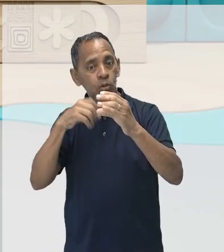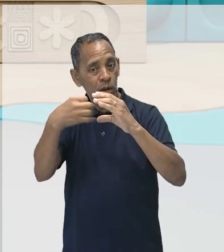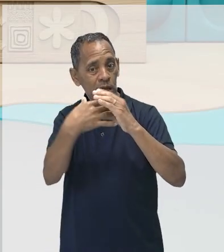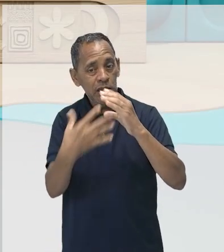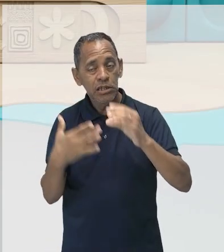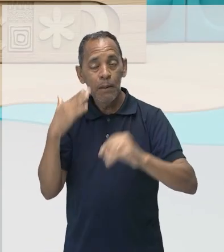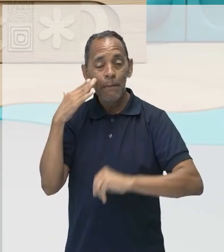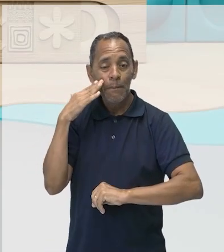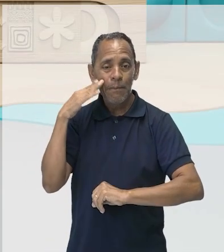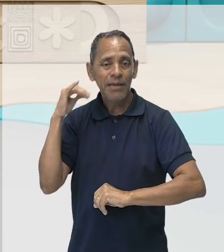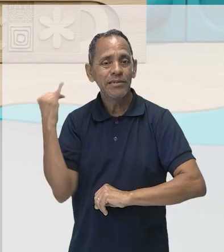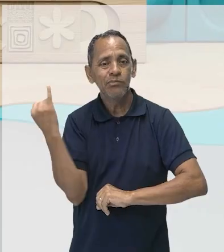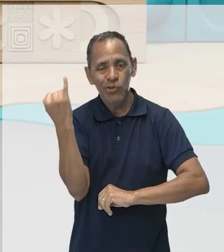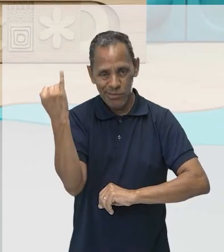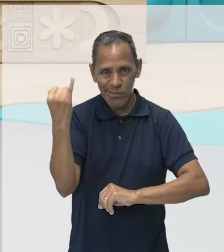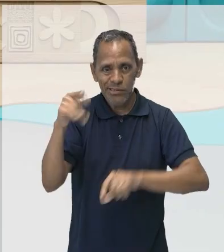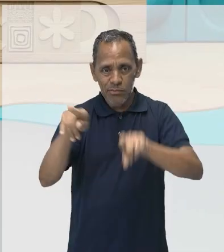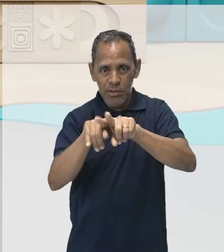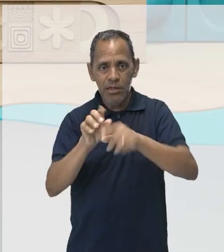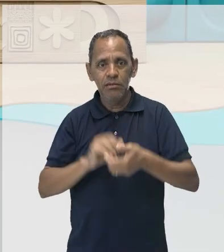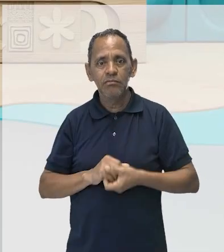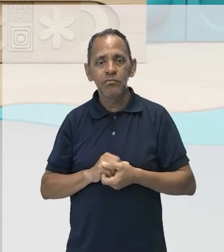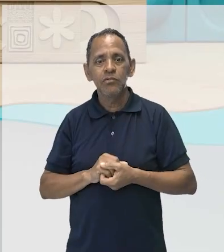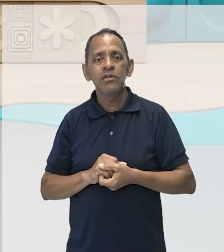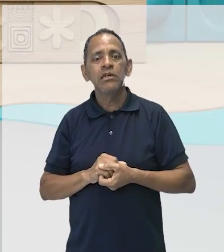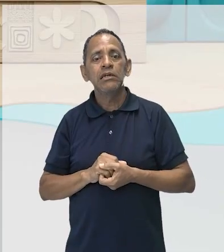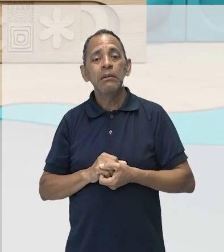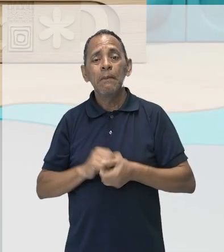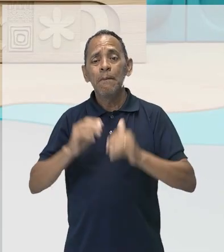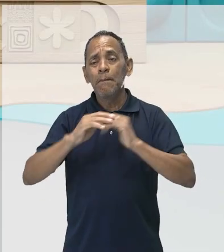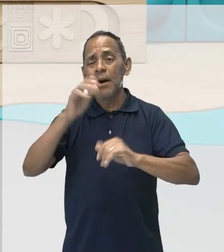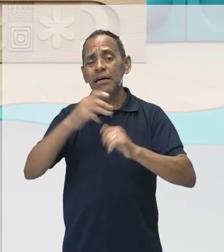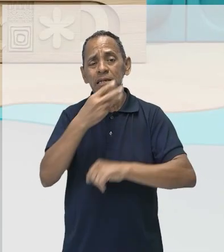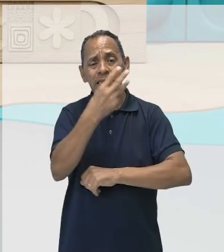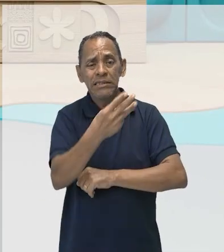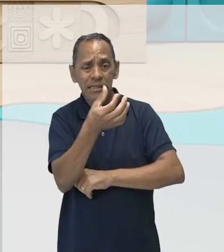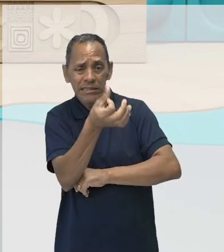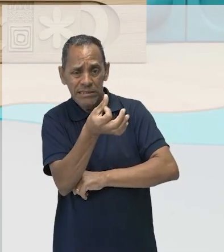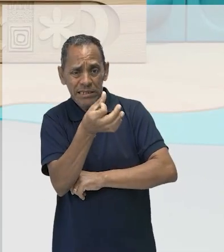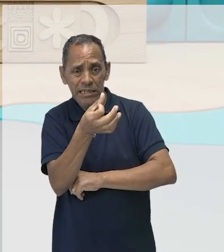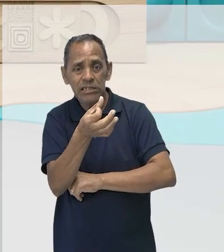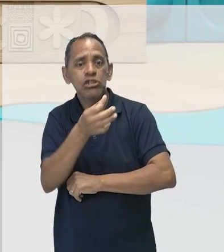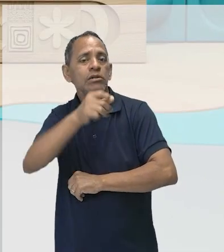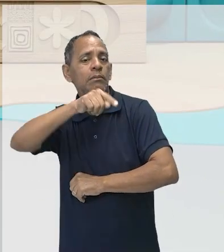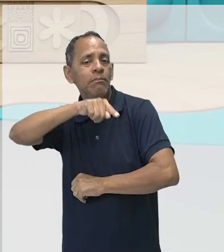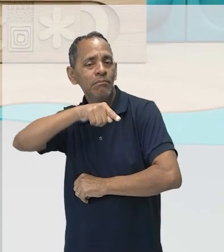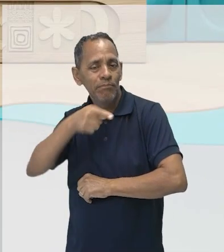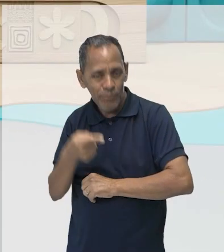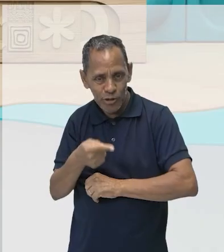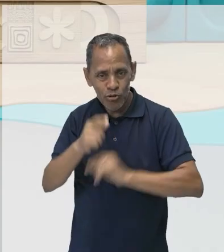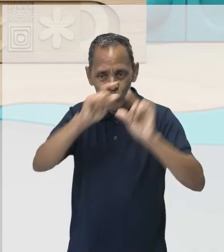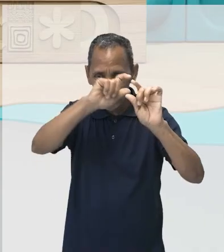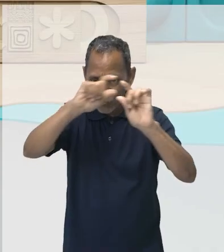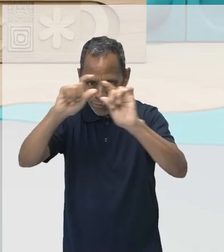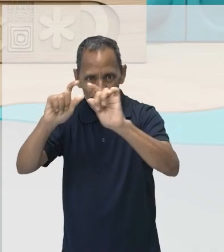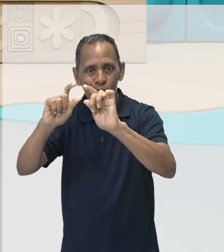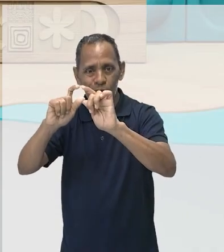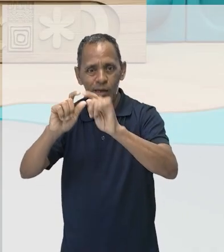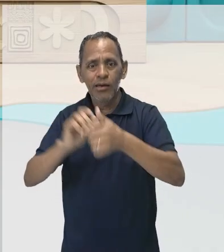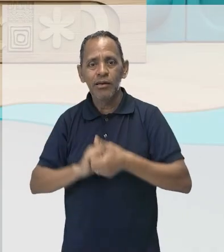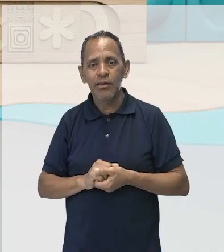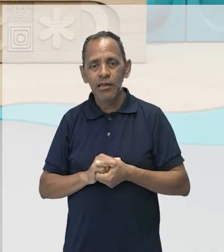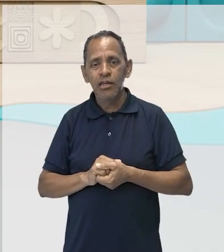suas características mais notáveis, composta por mais de 36 mil peças de azulejos